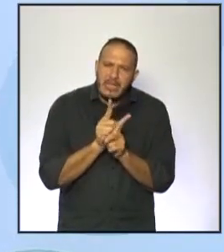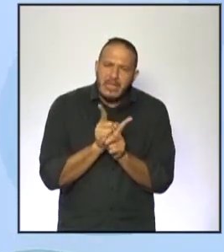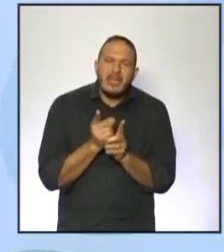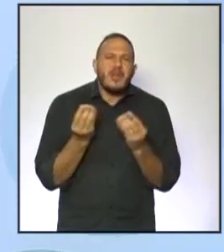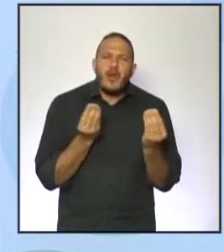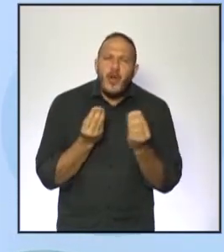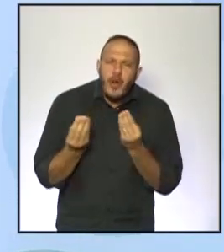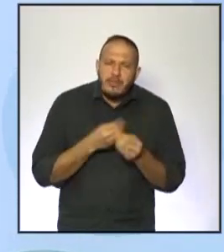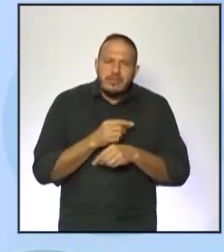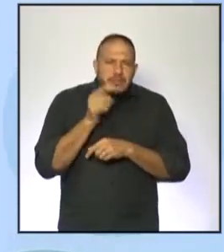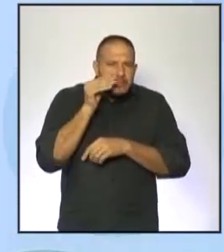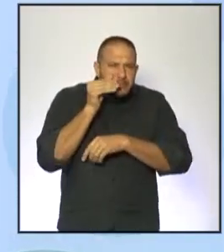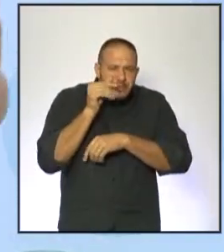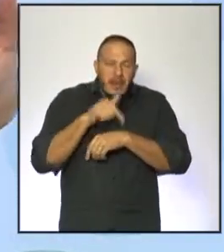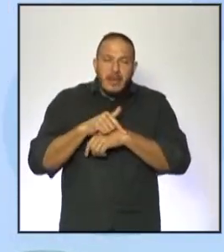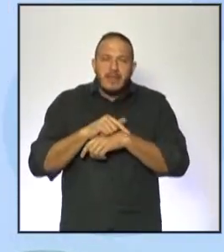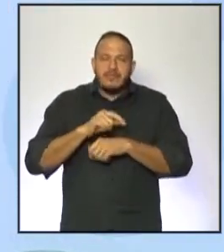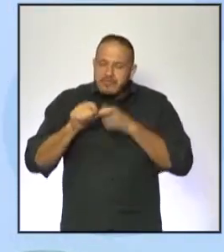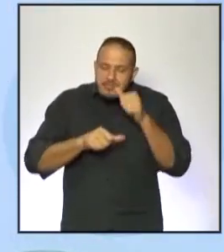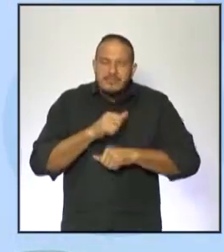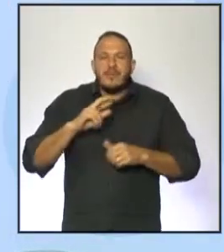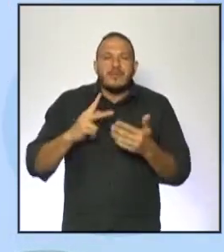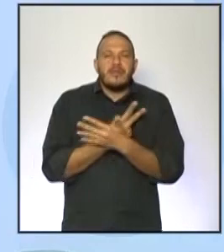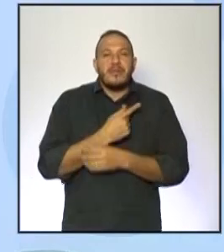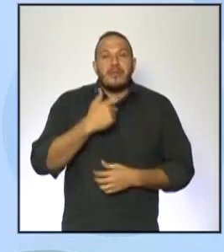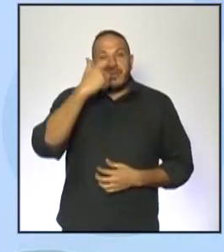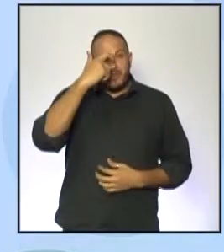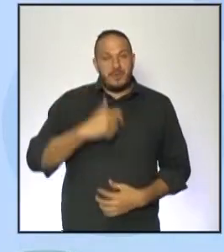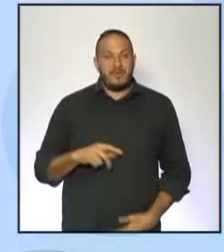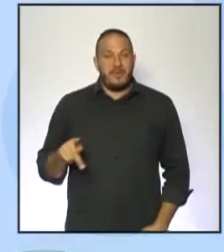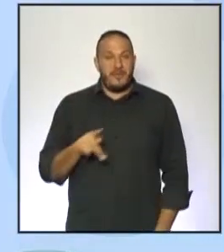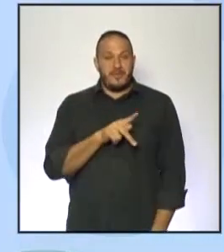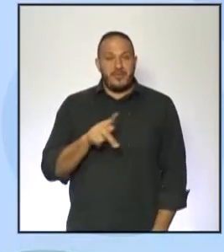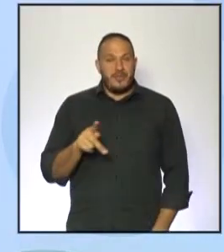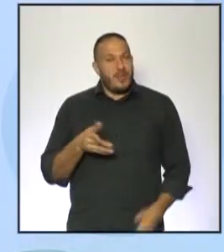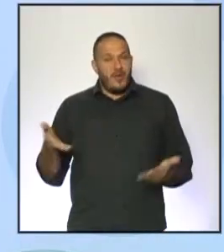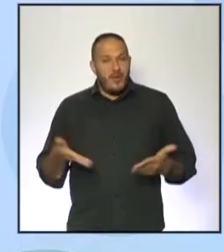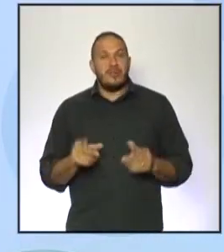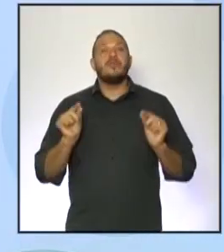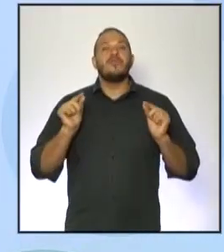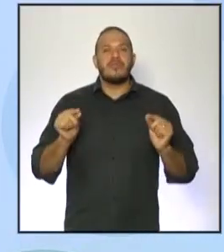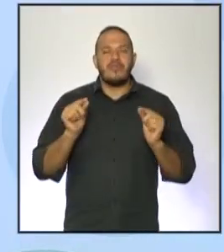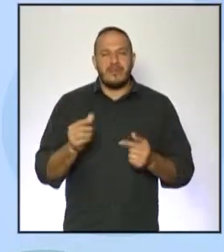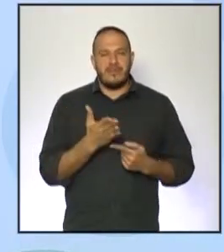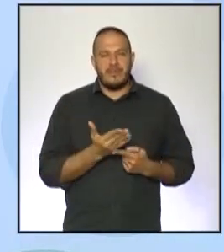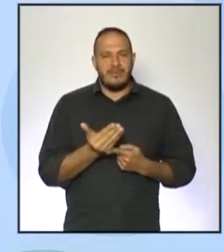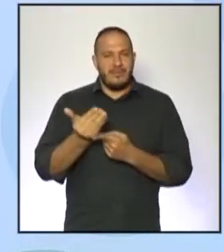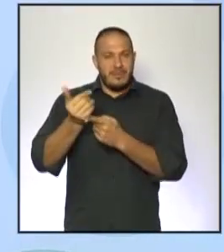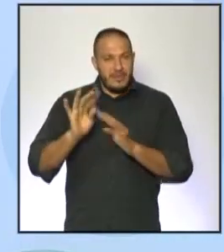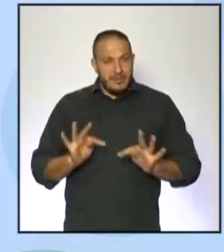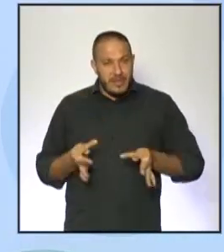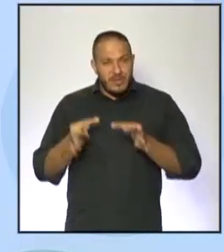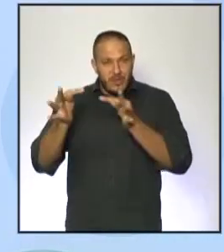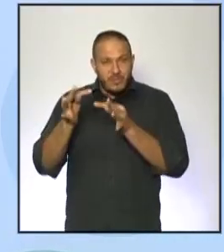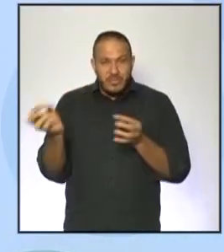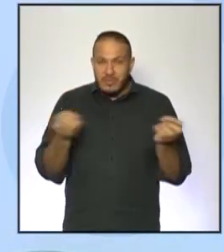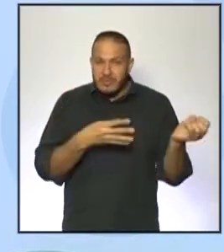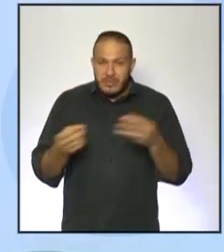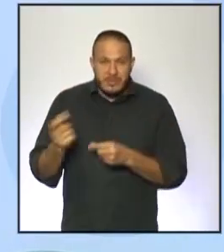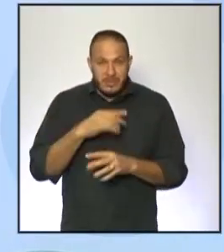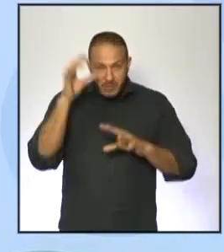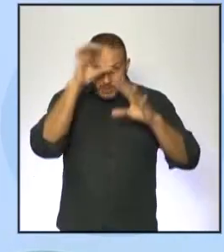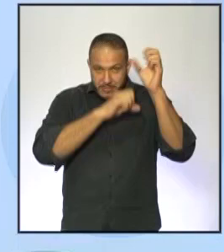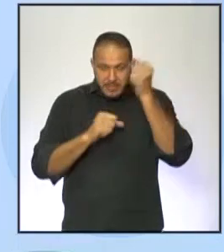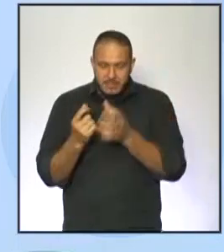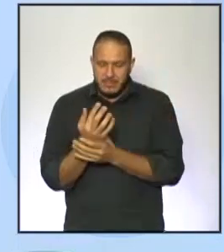curiosidade me levou a ser uma professora de tecnologia e inovação e promover um aprendizado que envolve as mãos, o que chamamos